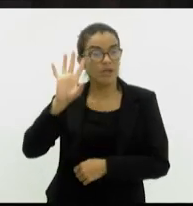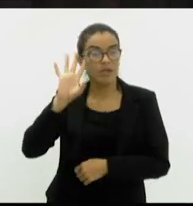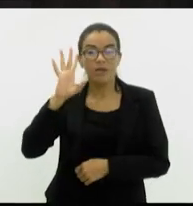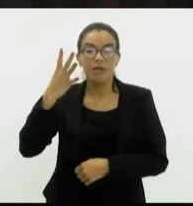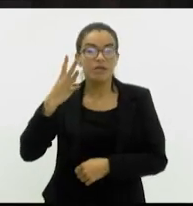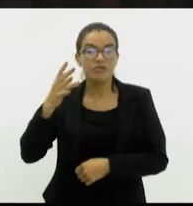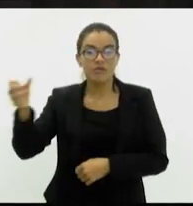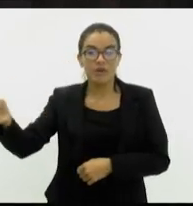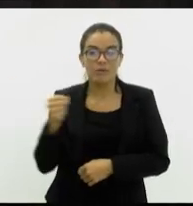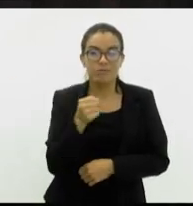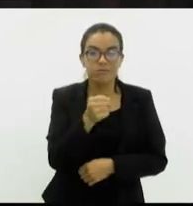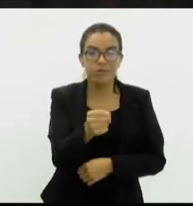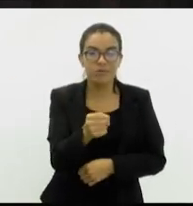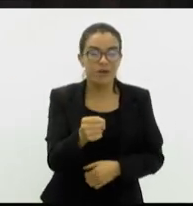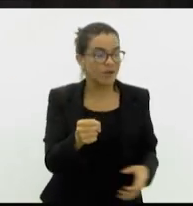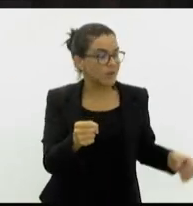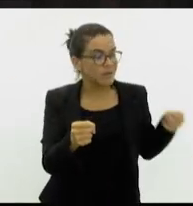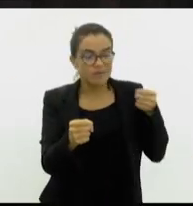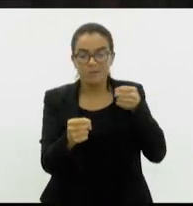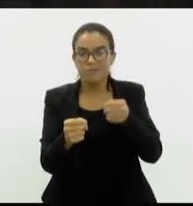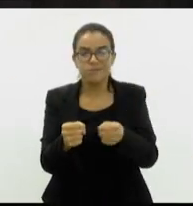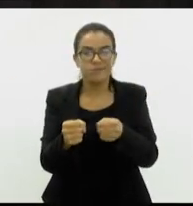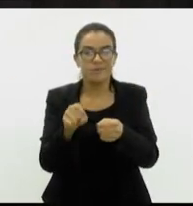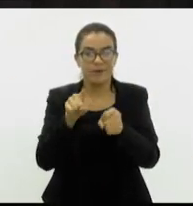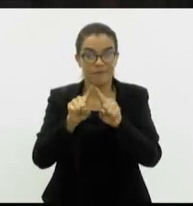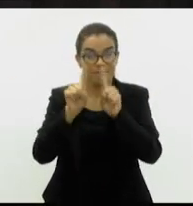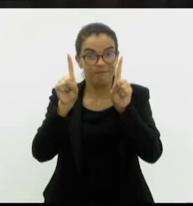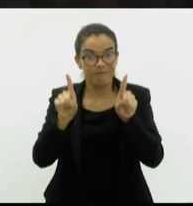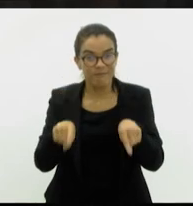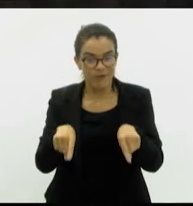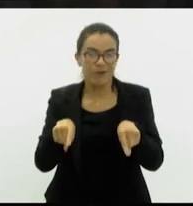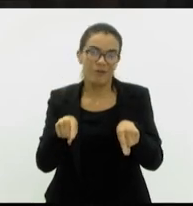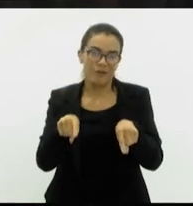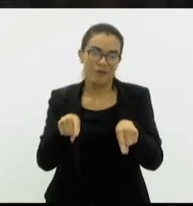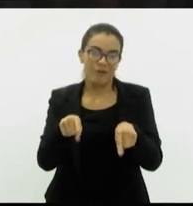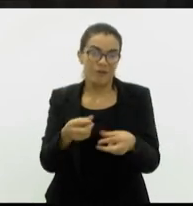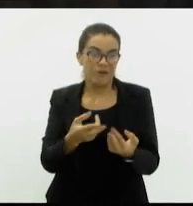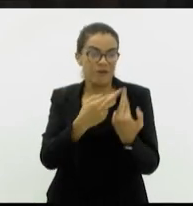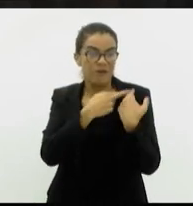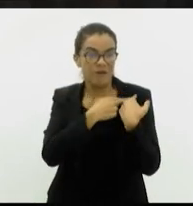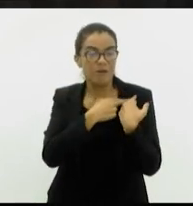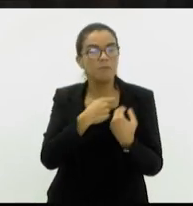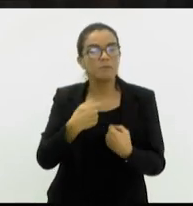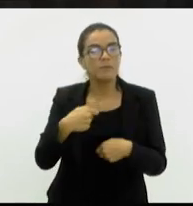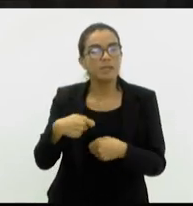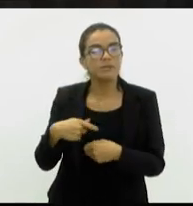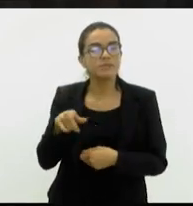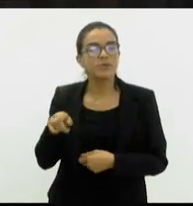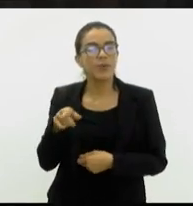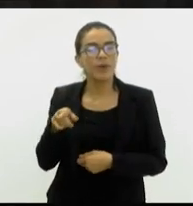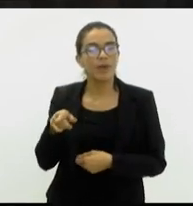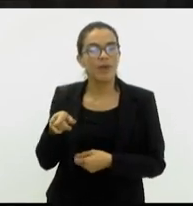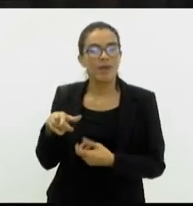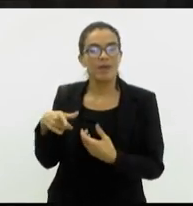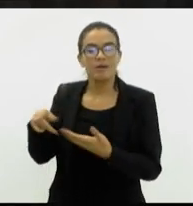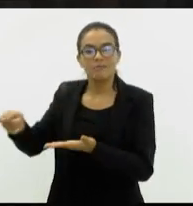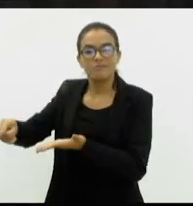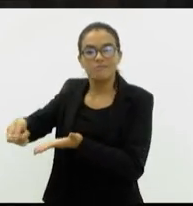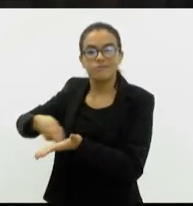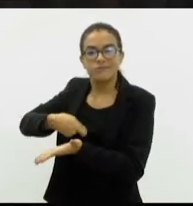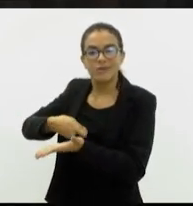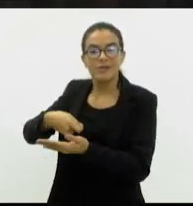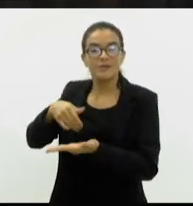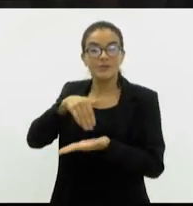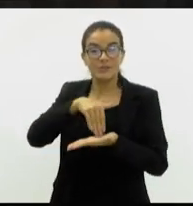nomear Cargos da sua competência tem que ter aval do secretário